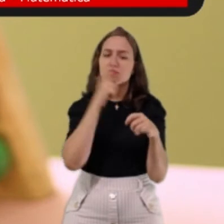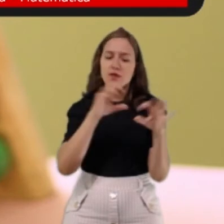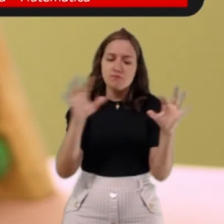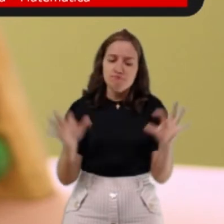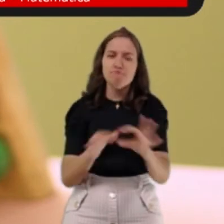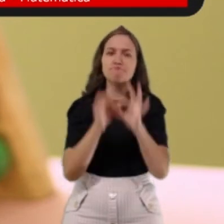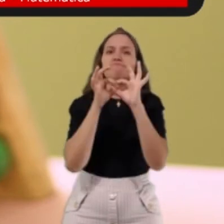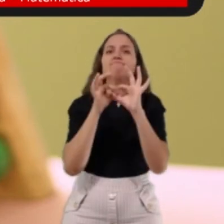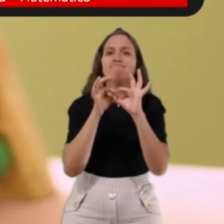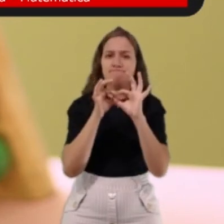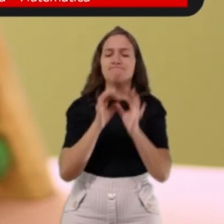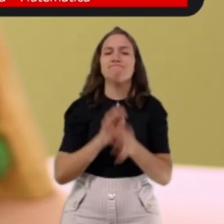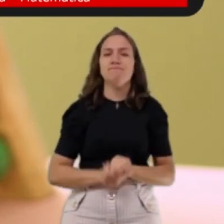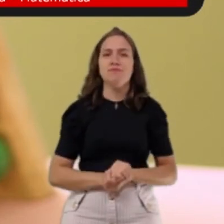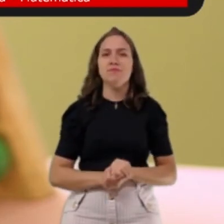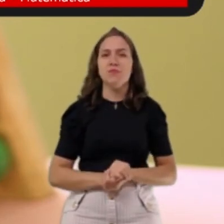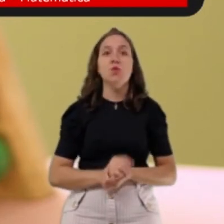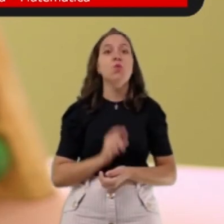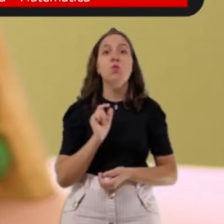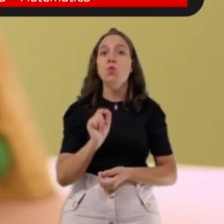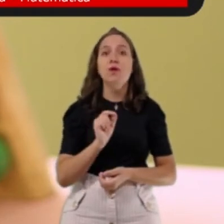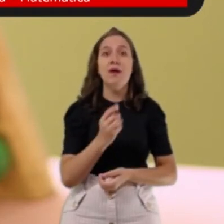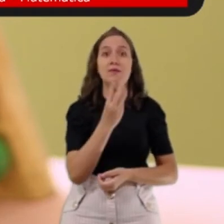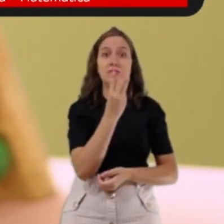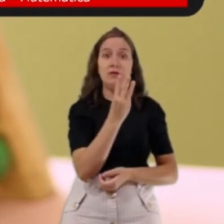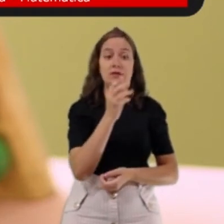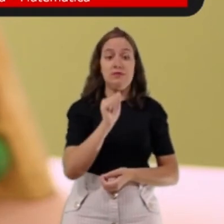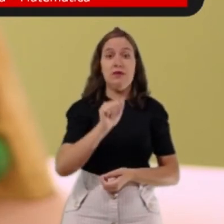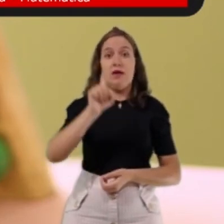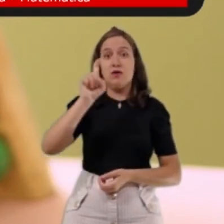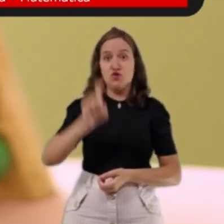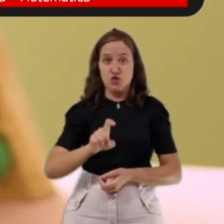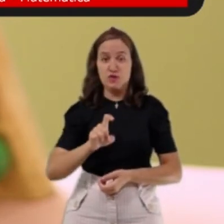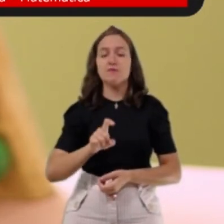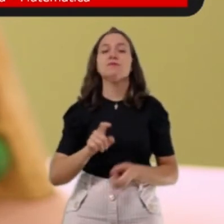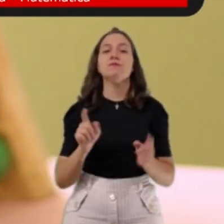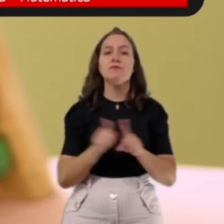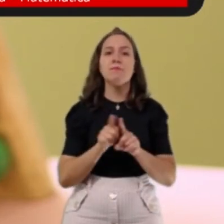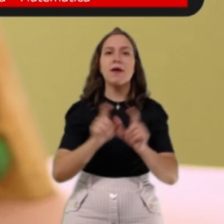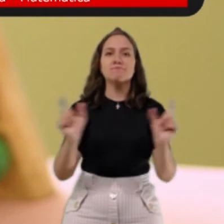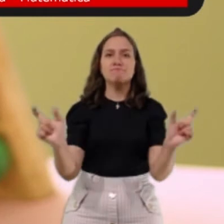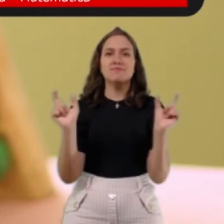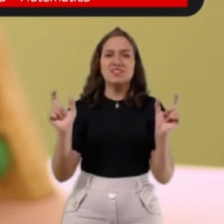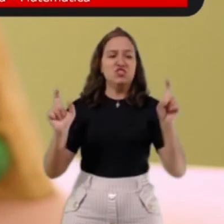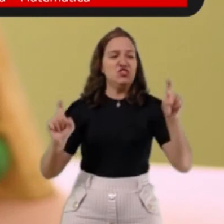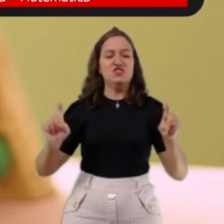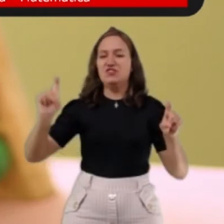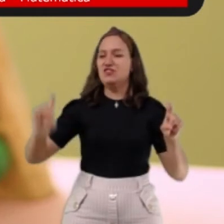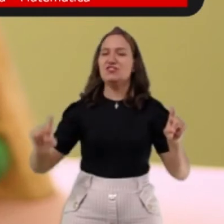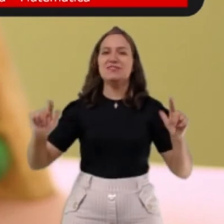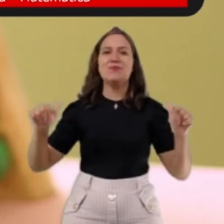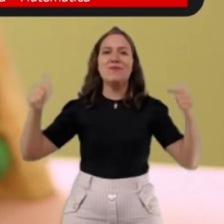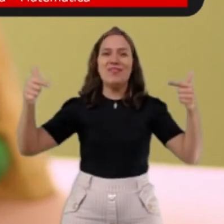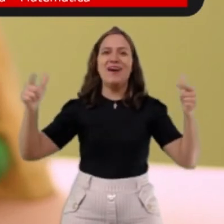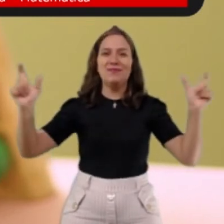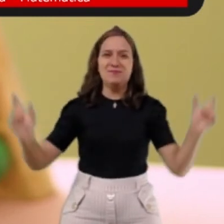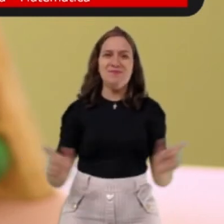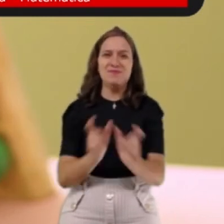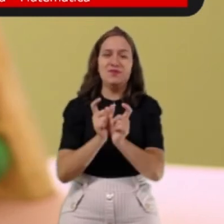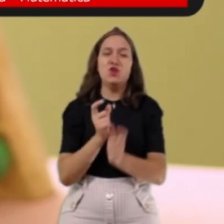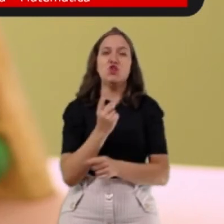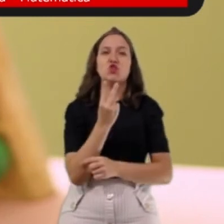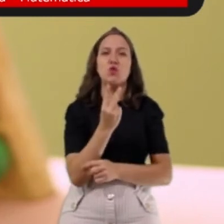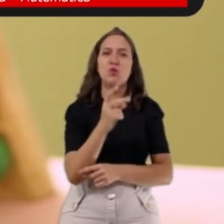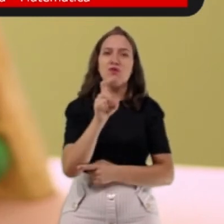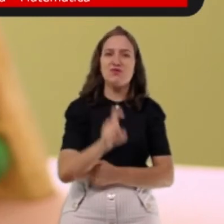agrupar eu vou ter três a x e 2x ao quadrado dois x ao quadrado + 3x